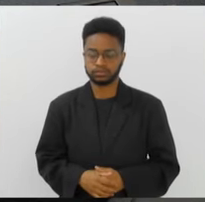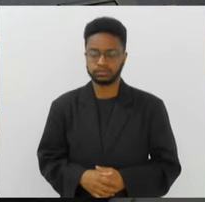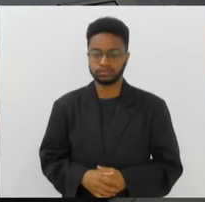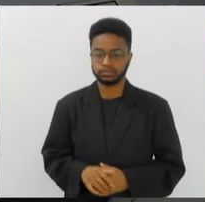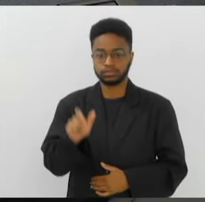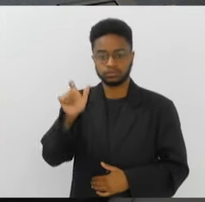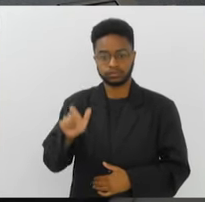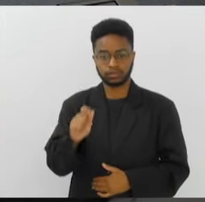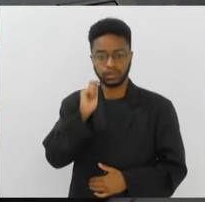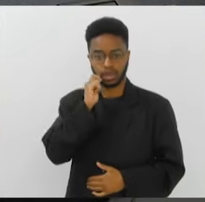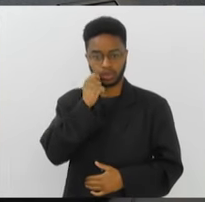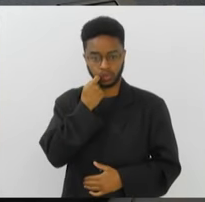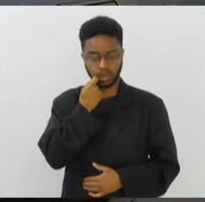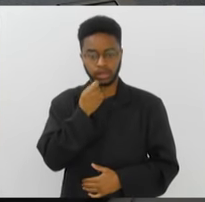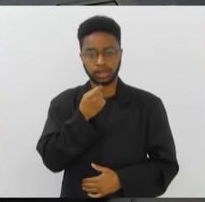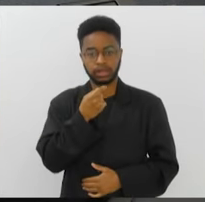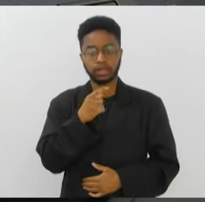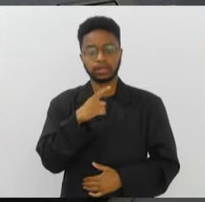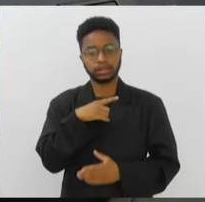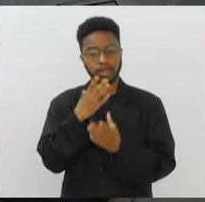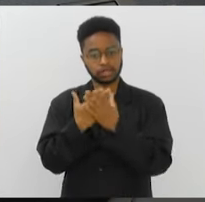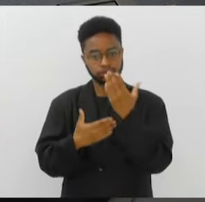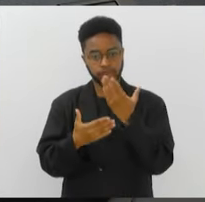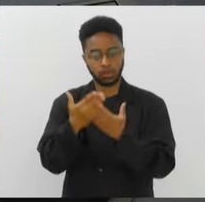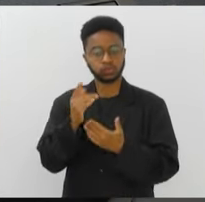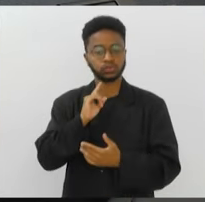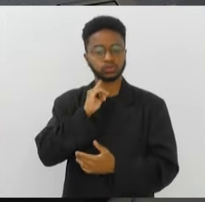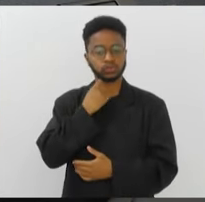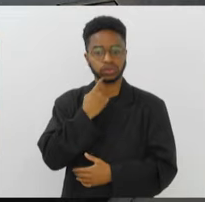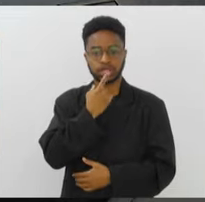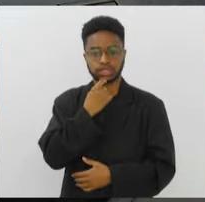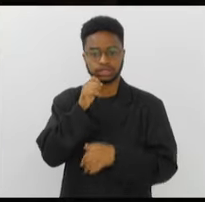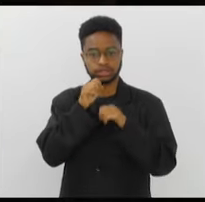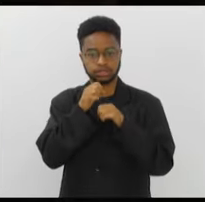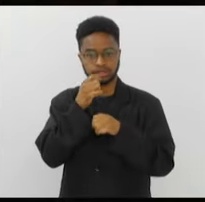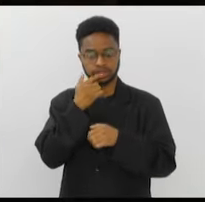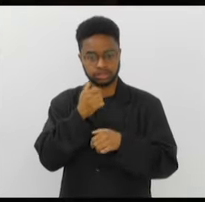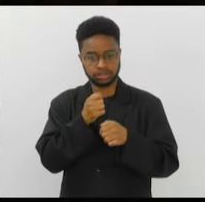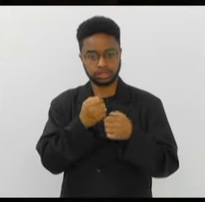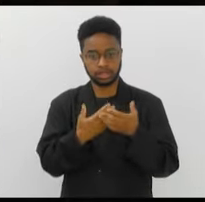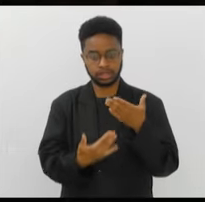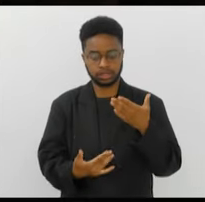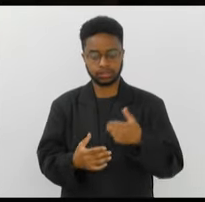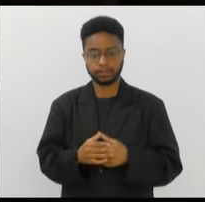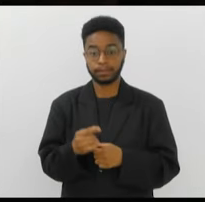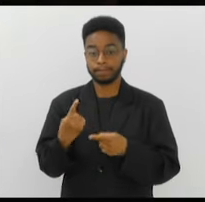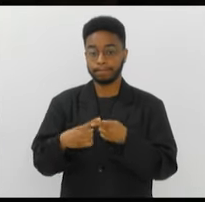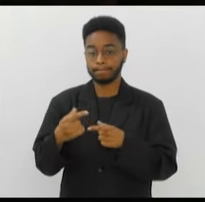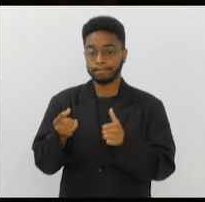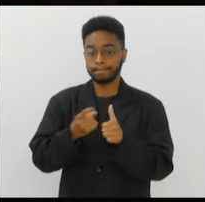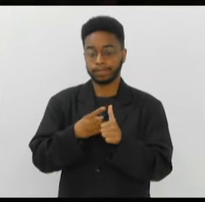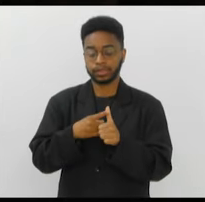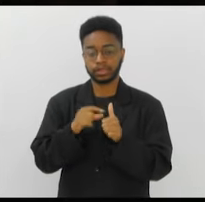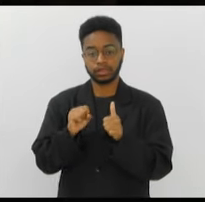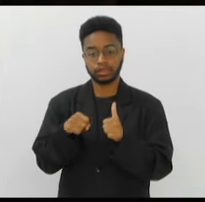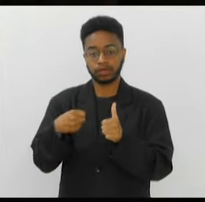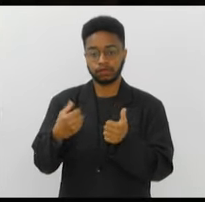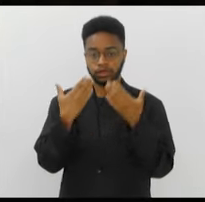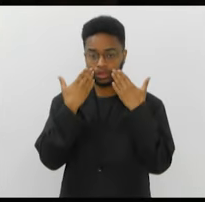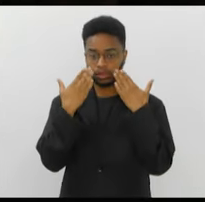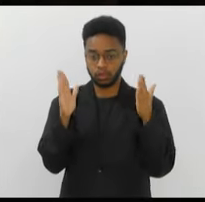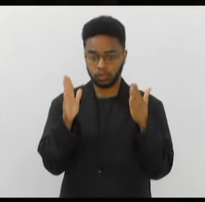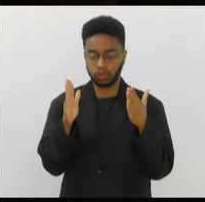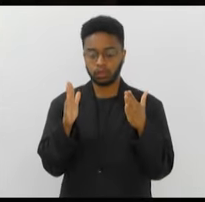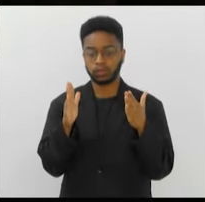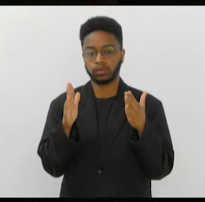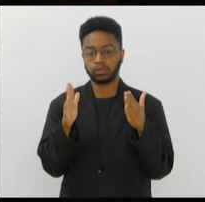Paes tem as mãos sujas de sangue. Em primeiro lugar, porque defendeu publicamente